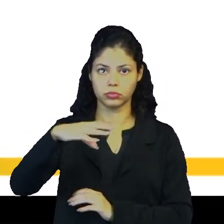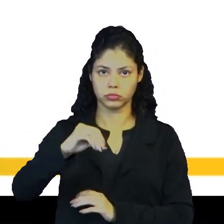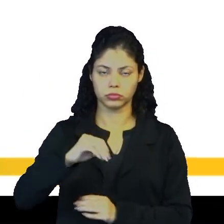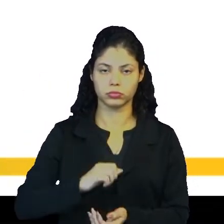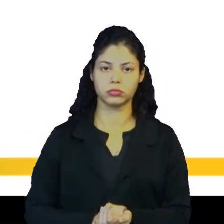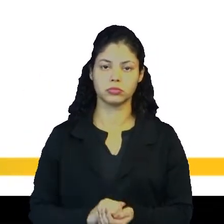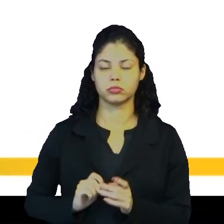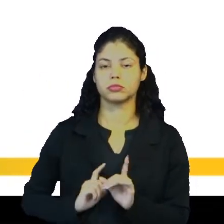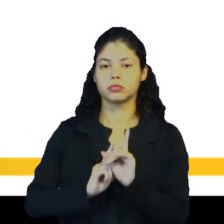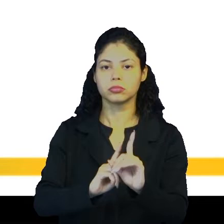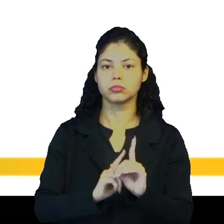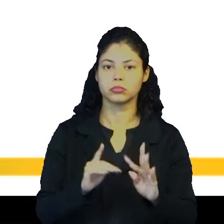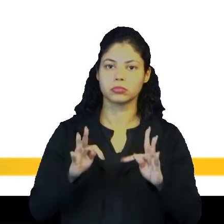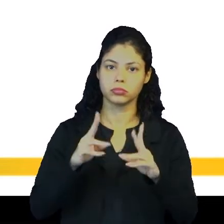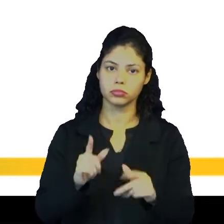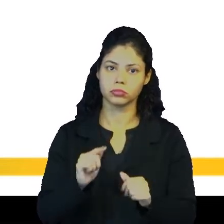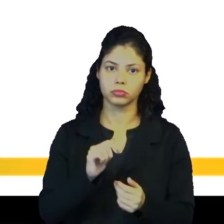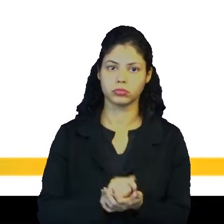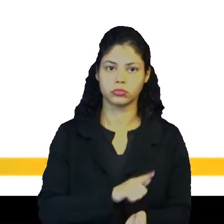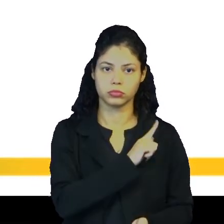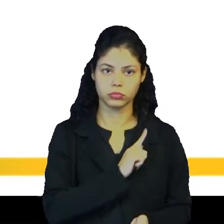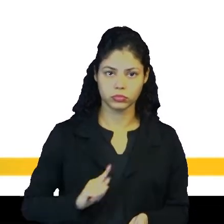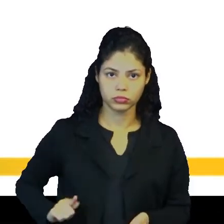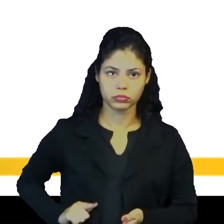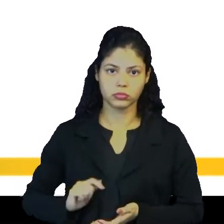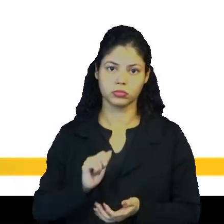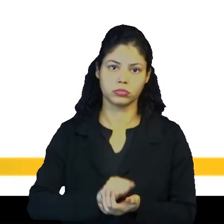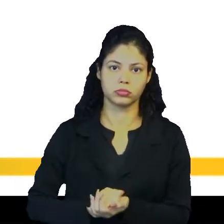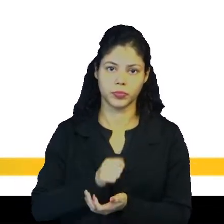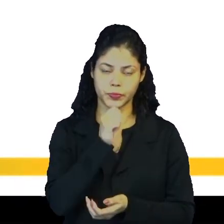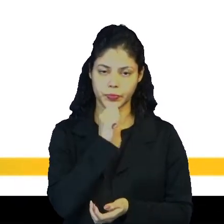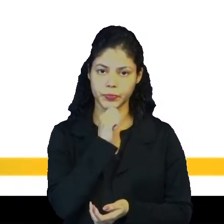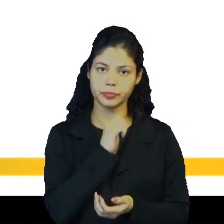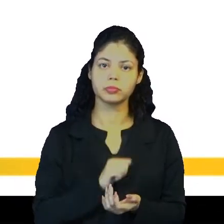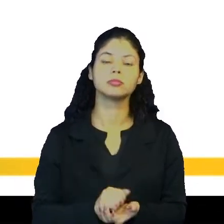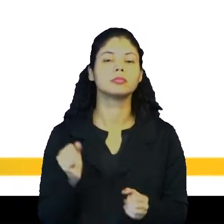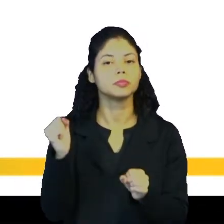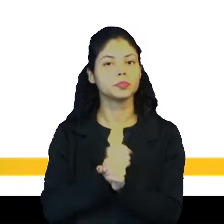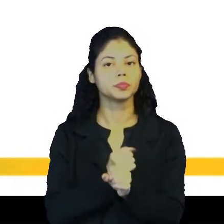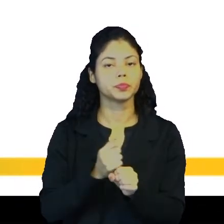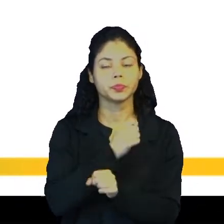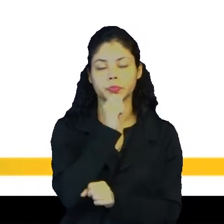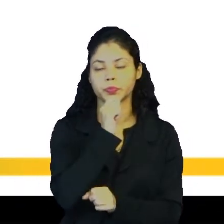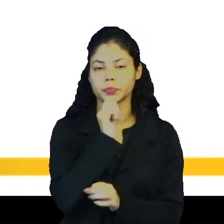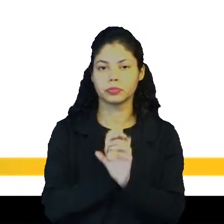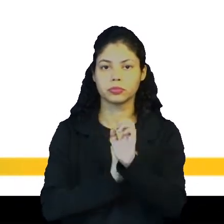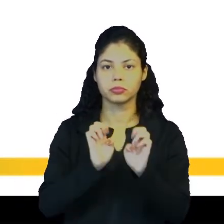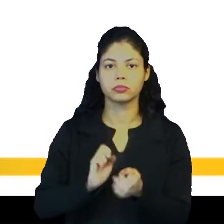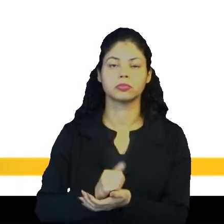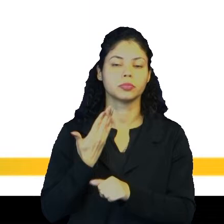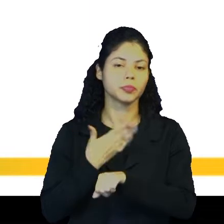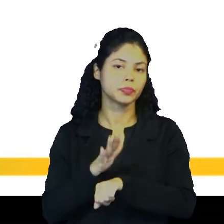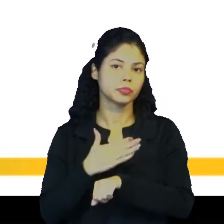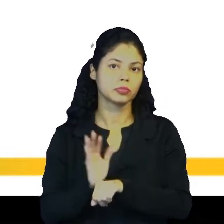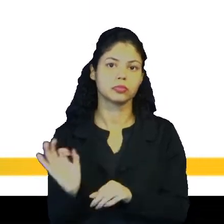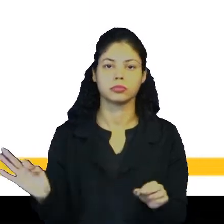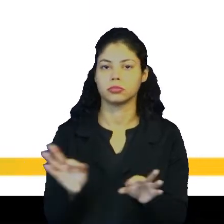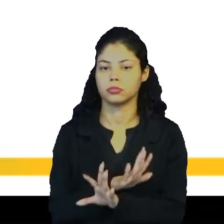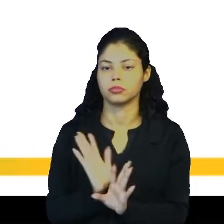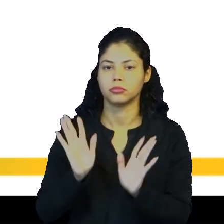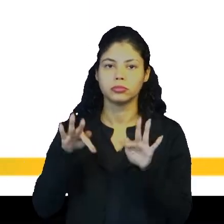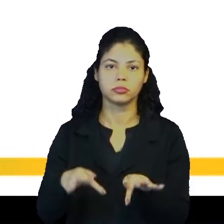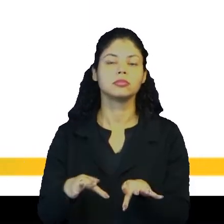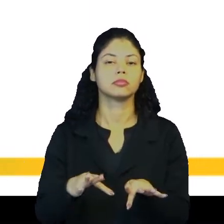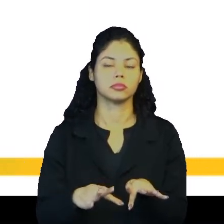durante todo esse período por Augusto Pinochet. A construção da ditadura chilena ocorreu, né, como estratégia para derrubar o governo de